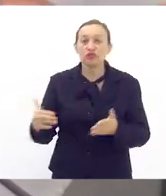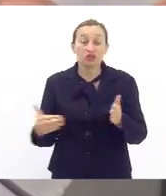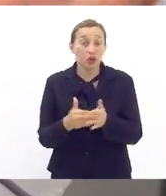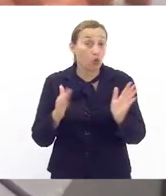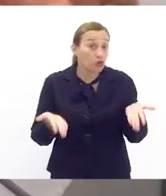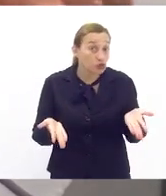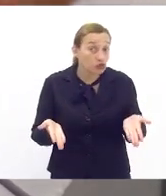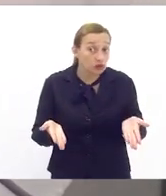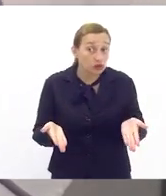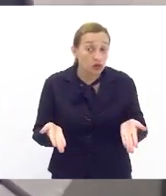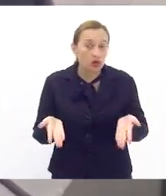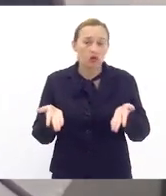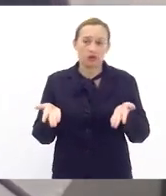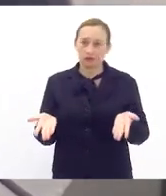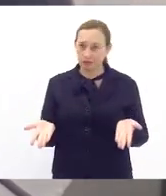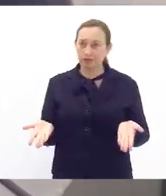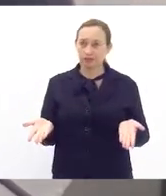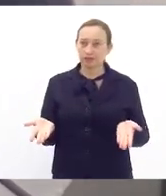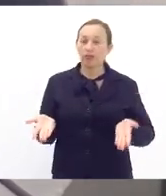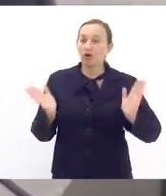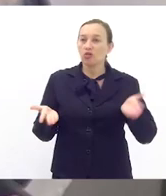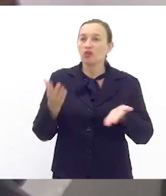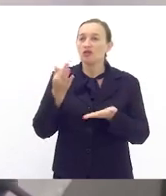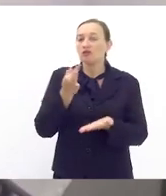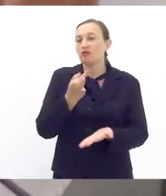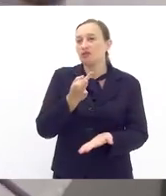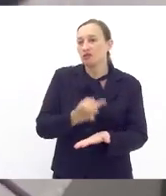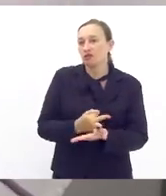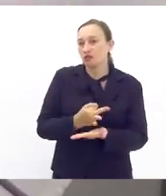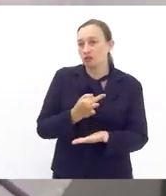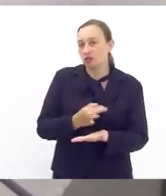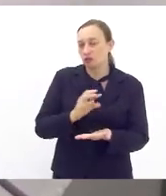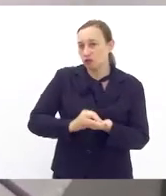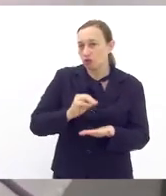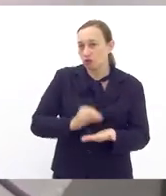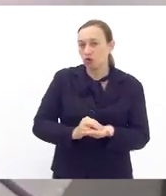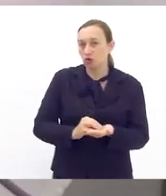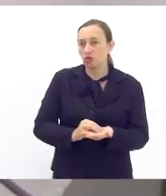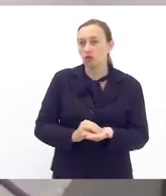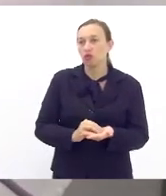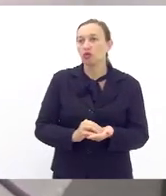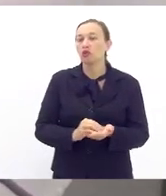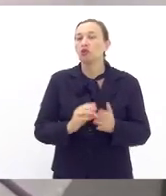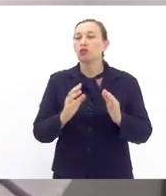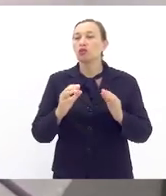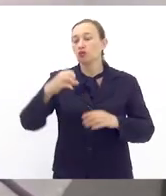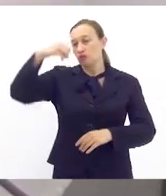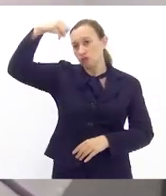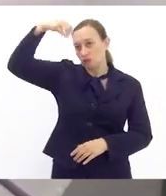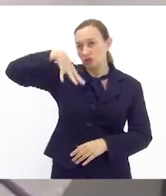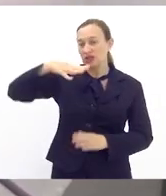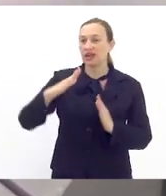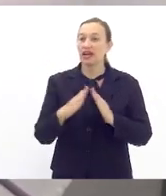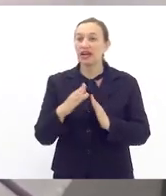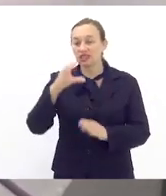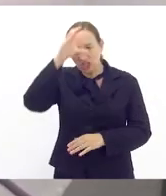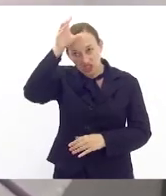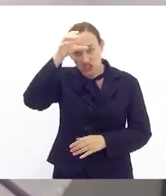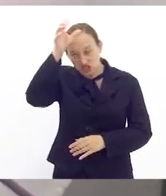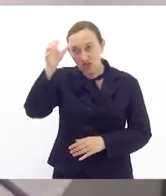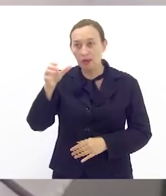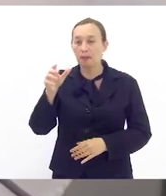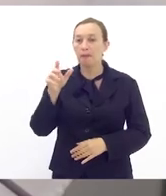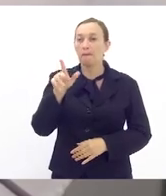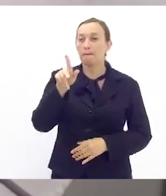porque hoje faltou luz na residência da tia Maria tem que ligar para Niterói tem que esperar